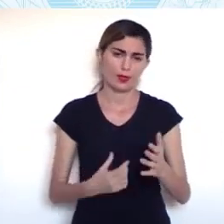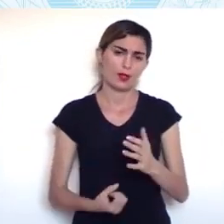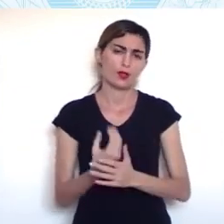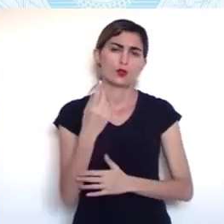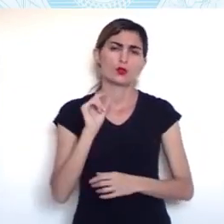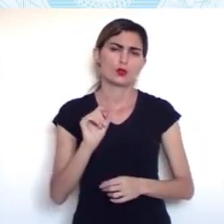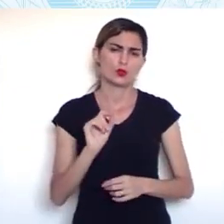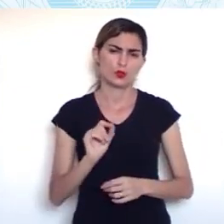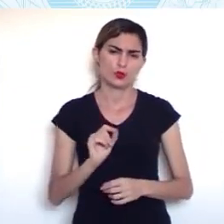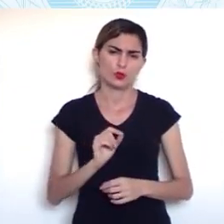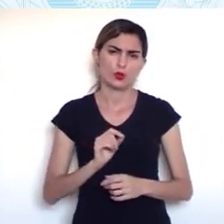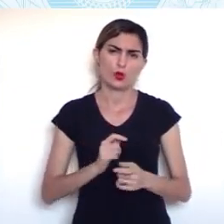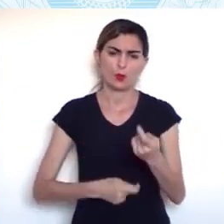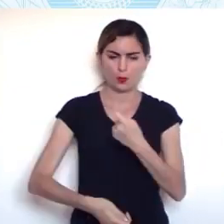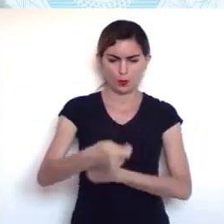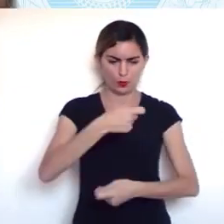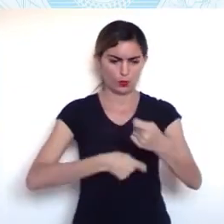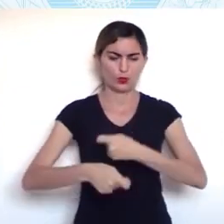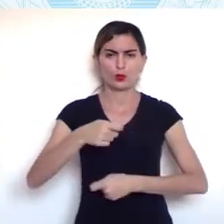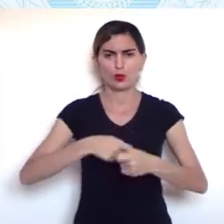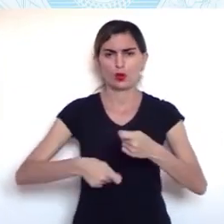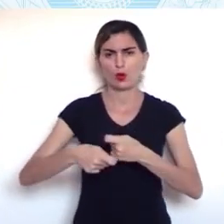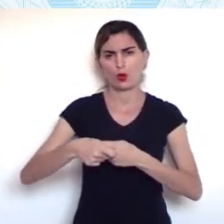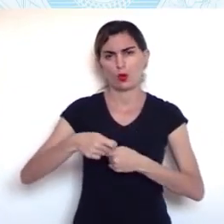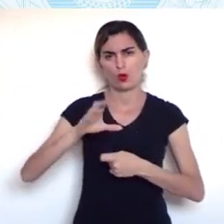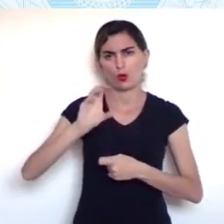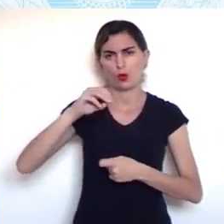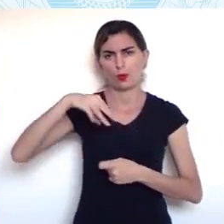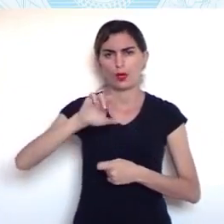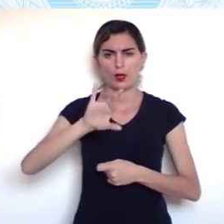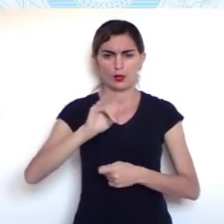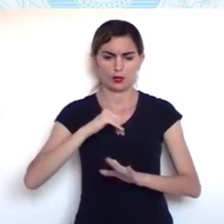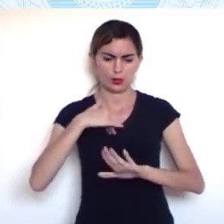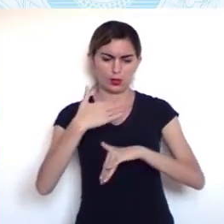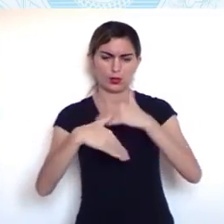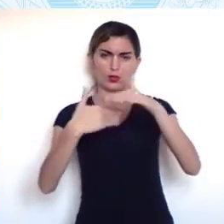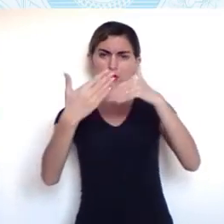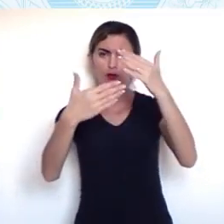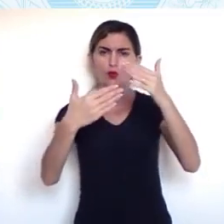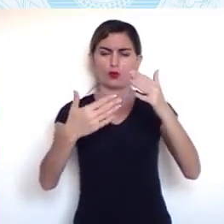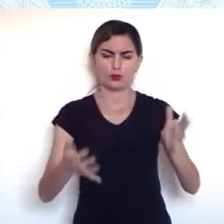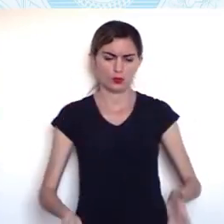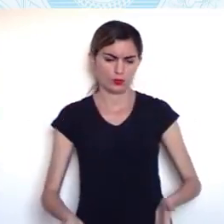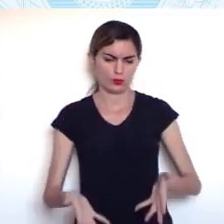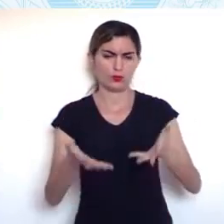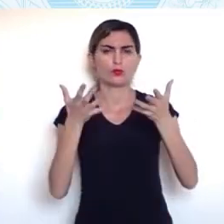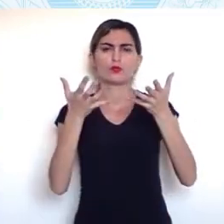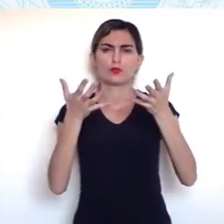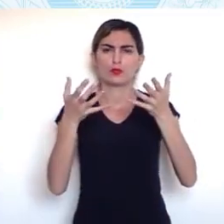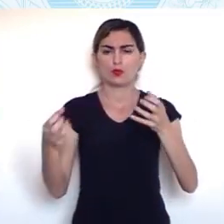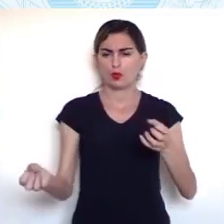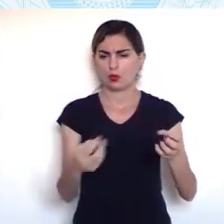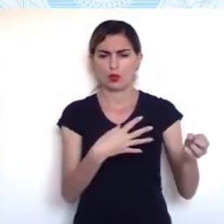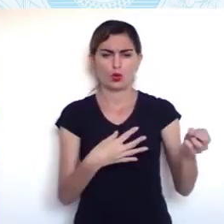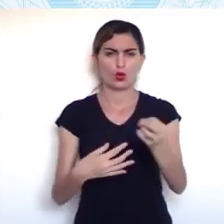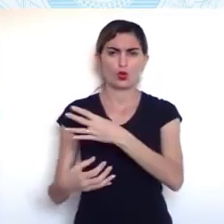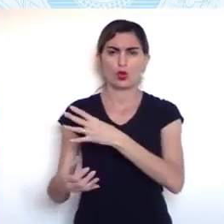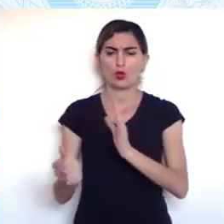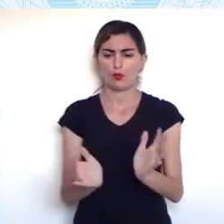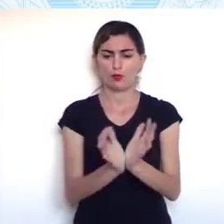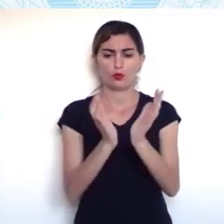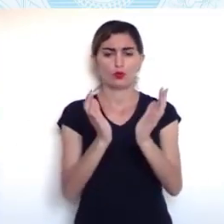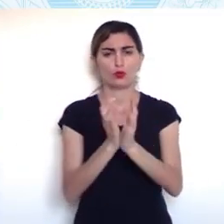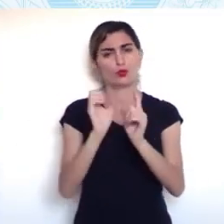aí, na realidade, o quê? O monopólio sobre o comércio, desenvolvimento e a ascensão de uma